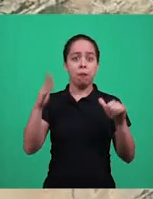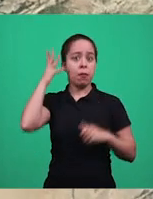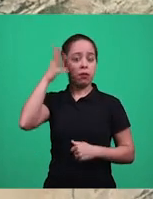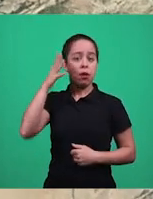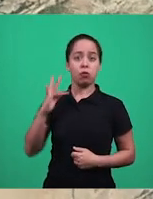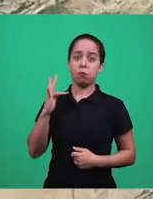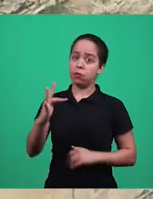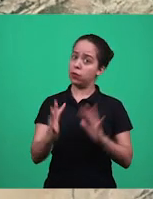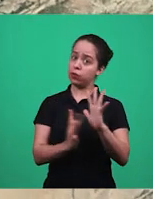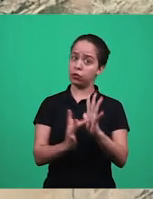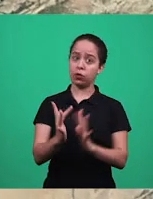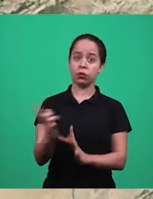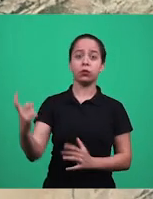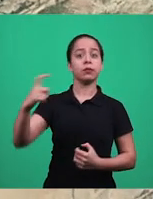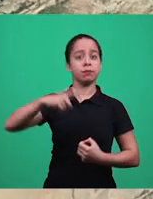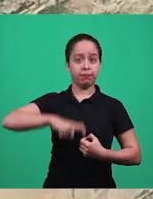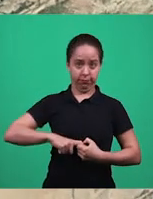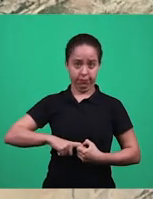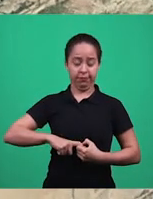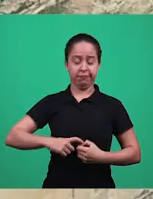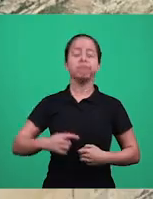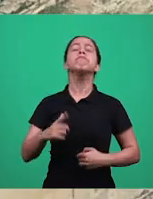Senhor Jesus.